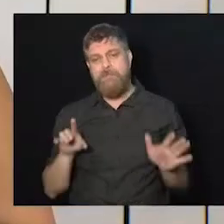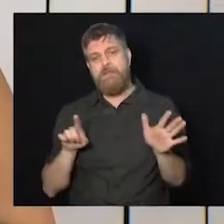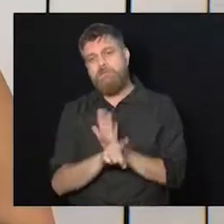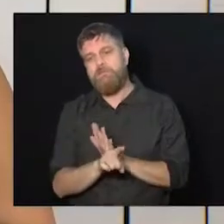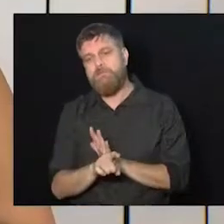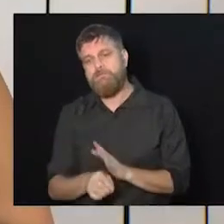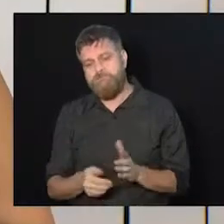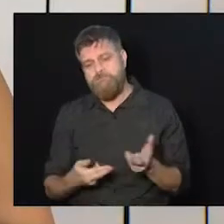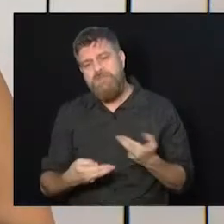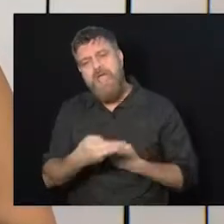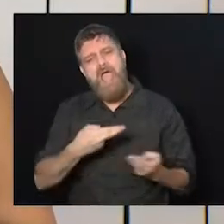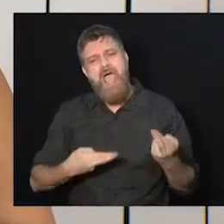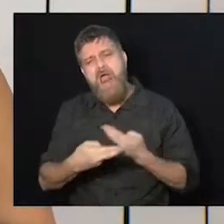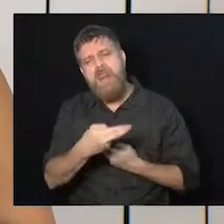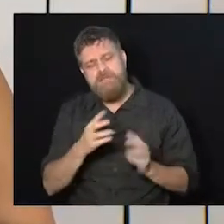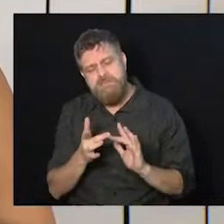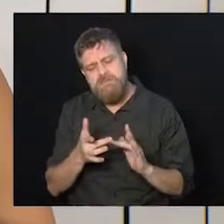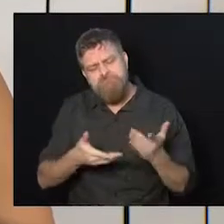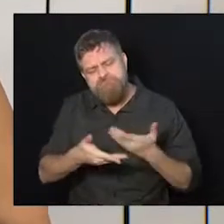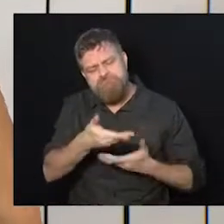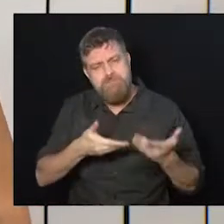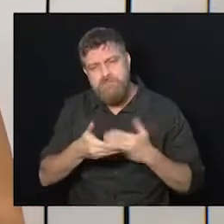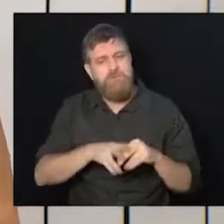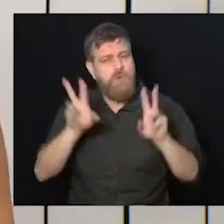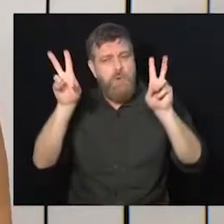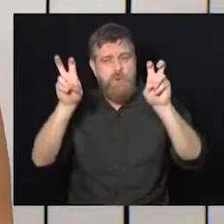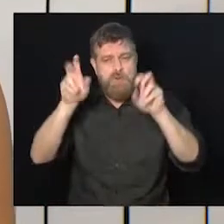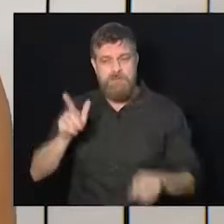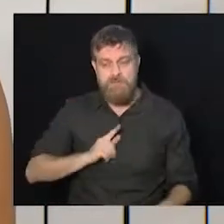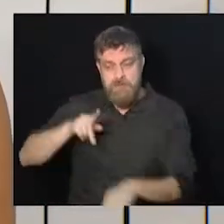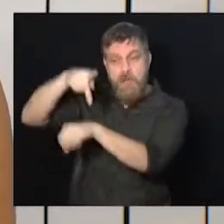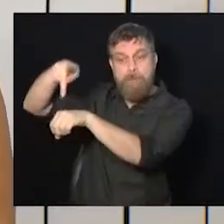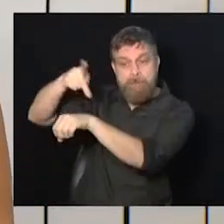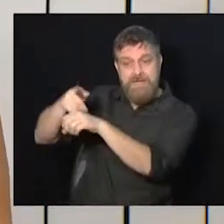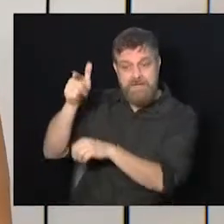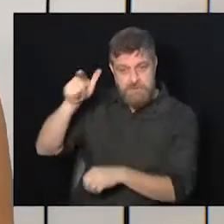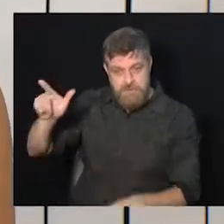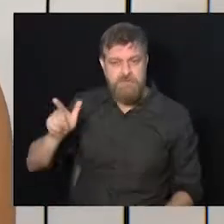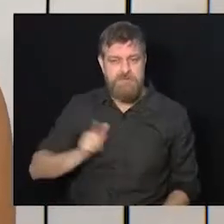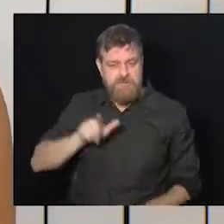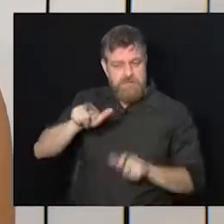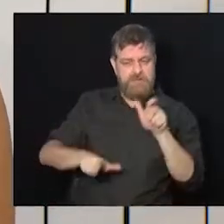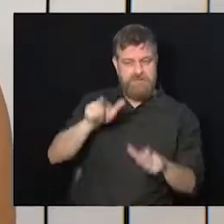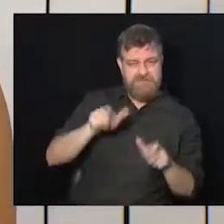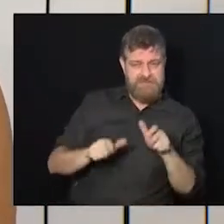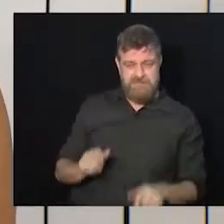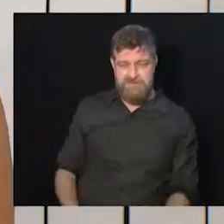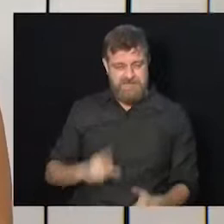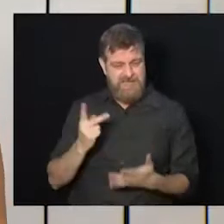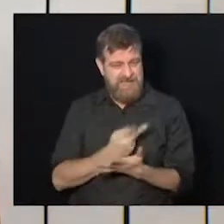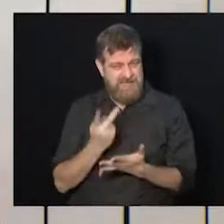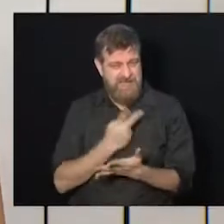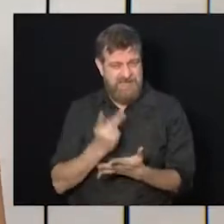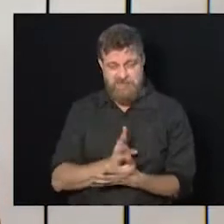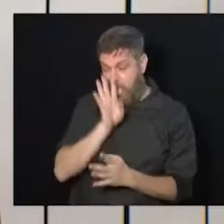essa relação? Inclusive, o vereador mencionou bem essa questão do exterior, que algumas pessoas até equivocadamente